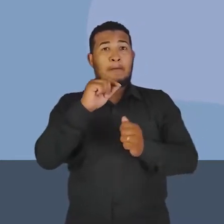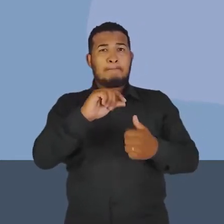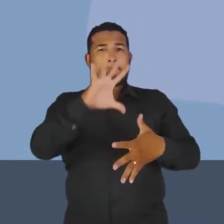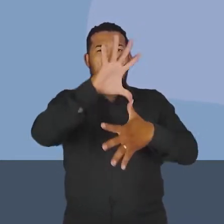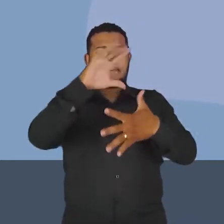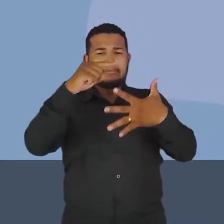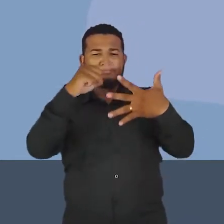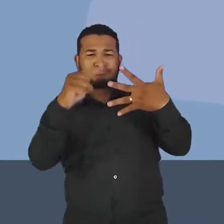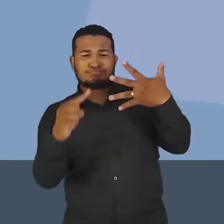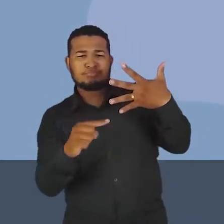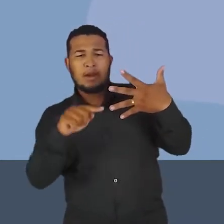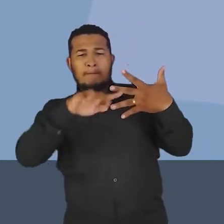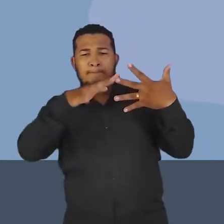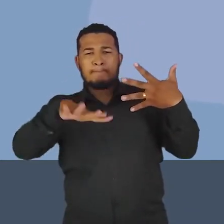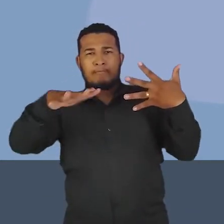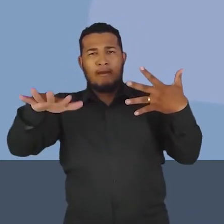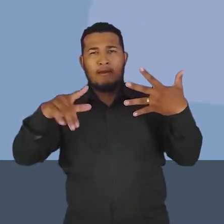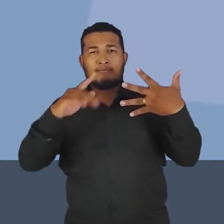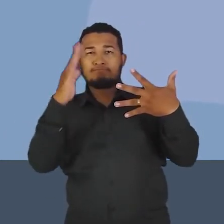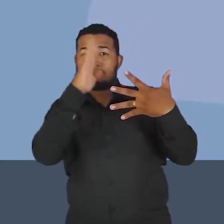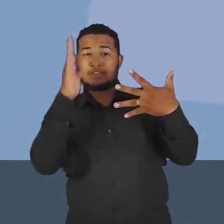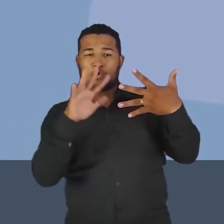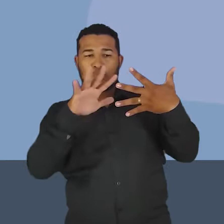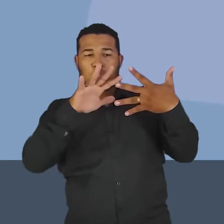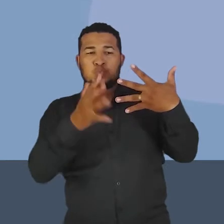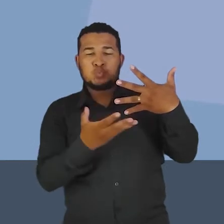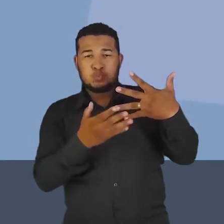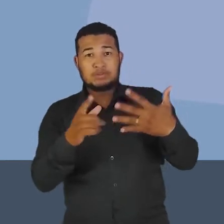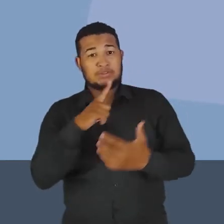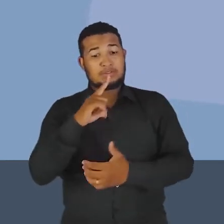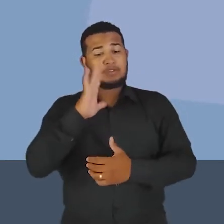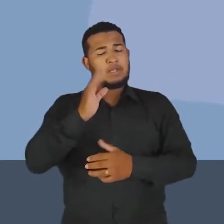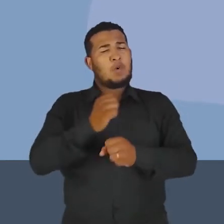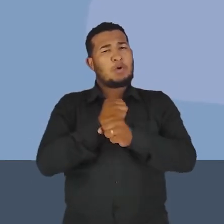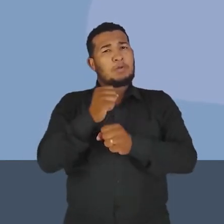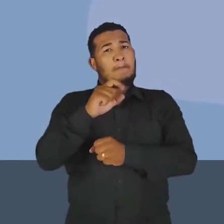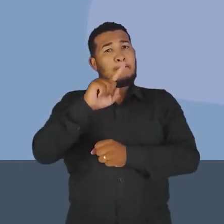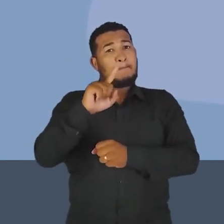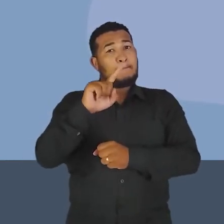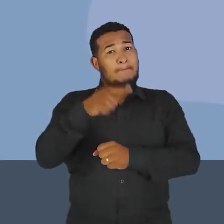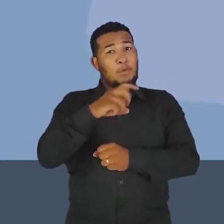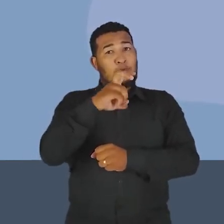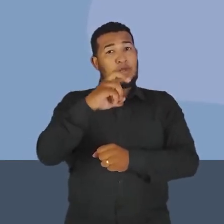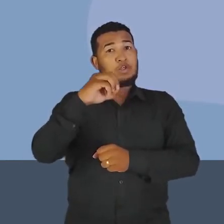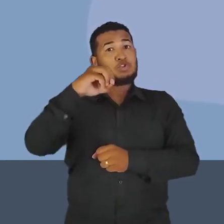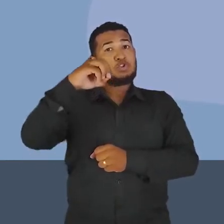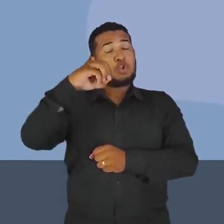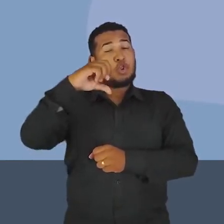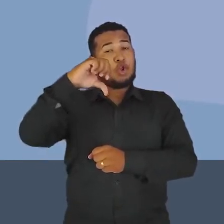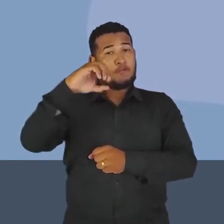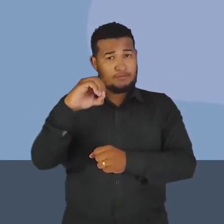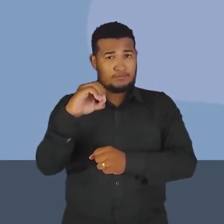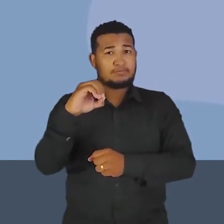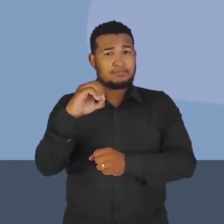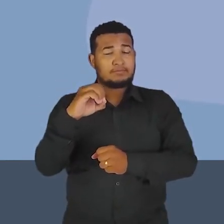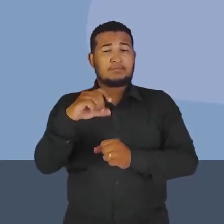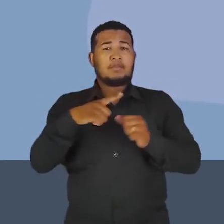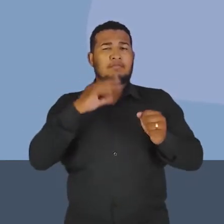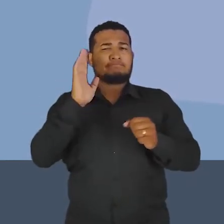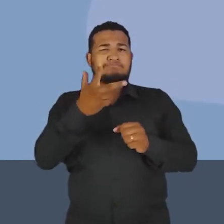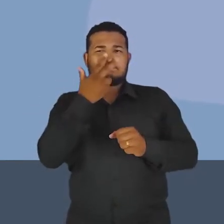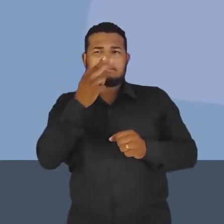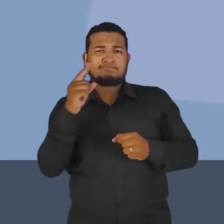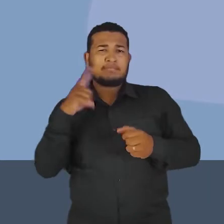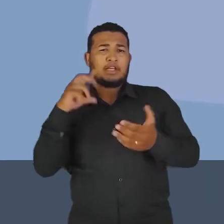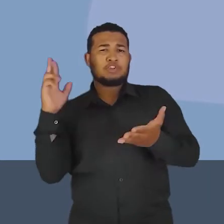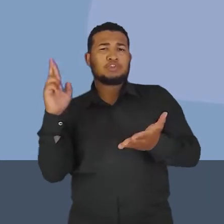brasileira. Esse mapa foi feito por Luiz Teixeira em 1590, foi resgatado pelos historiadores, e aí a gente tem um